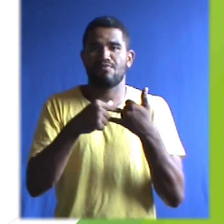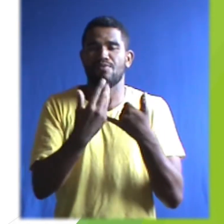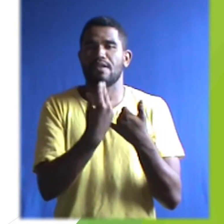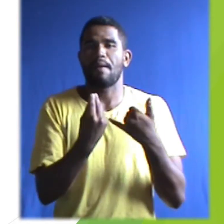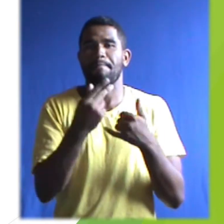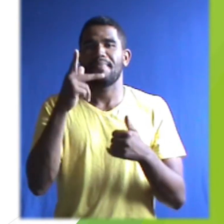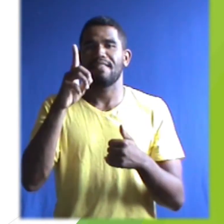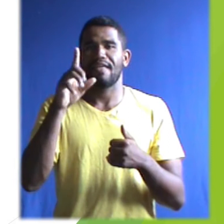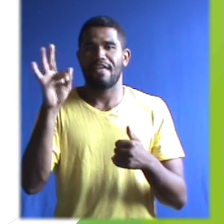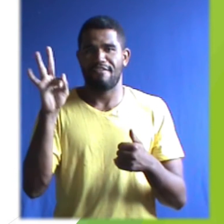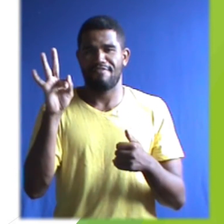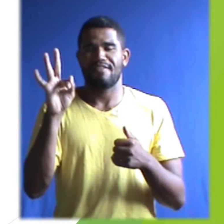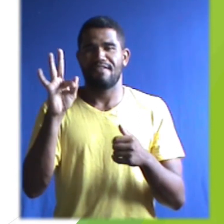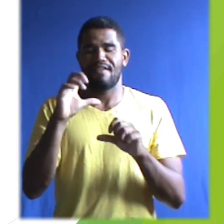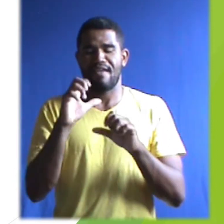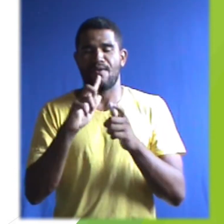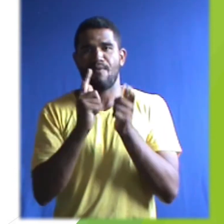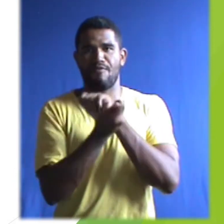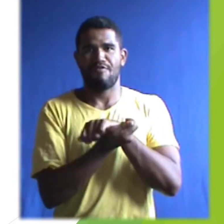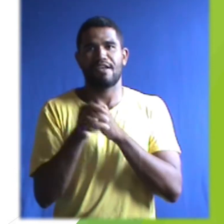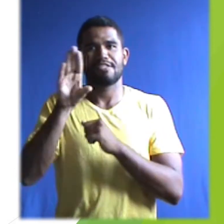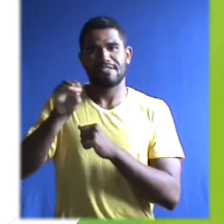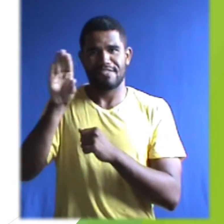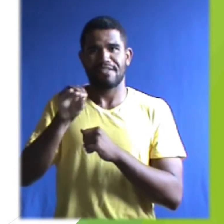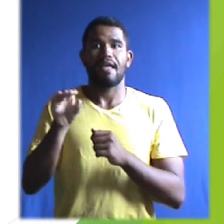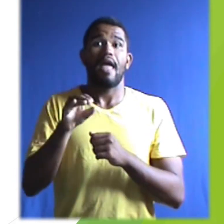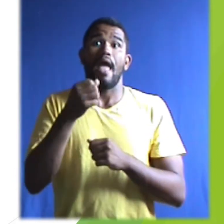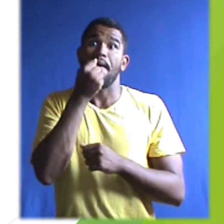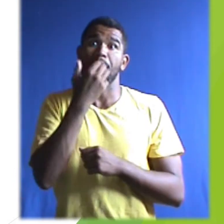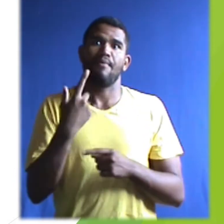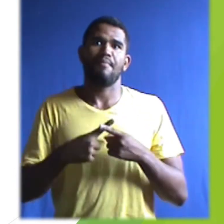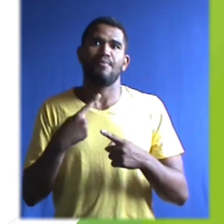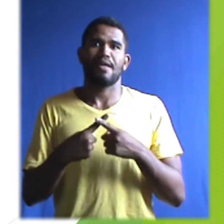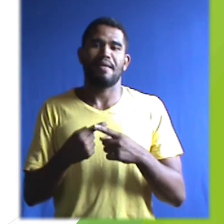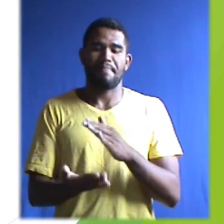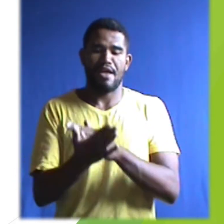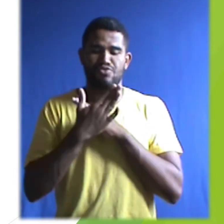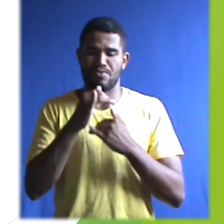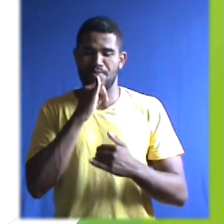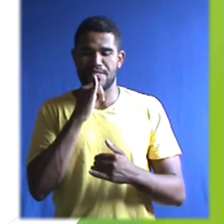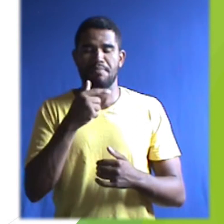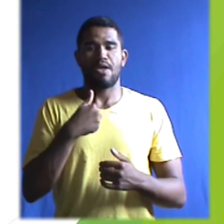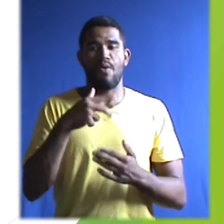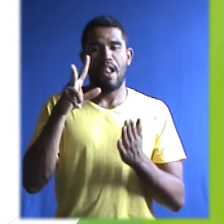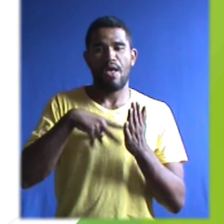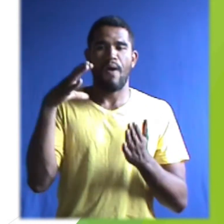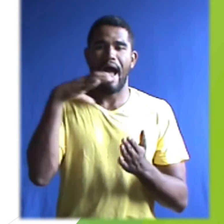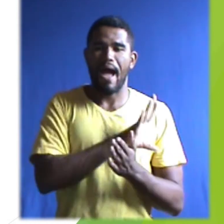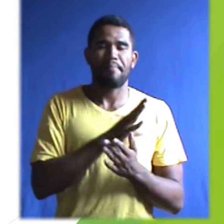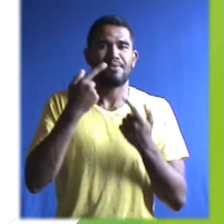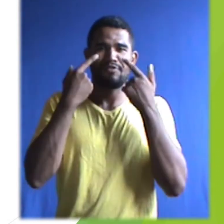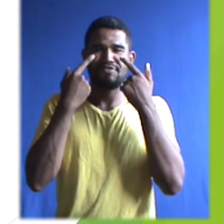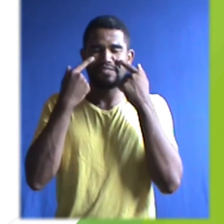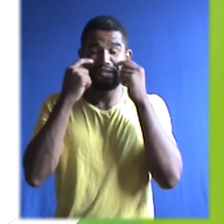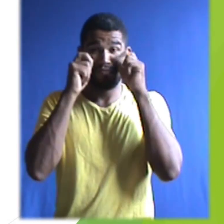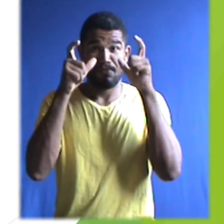bom? Eu utilizo muito o leitor automático de texto porque não gasta tanto a minha vista, eu consigo ler bem mais rápido